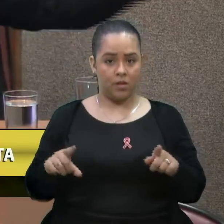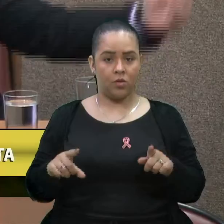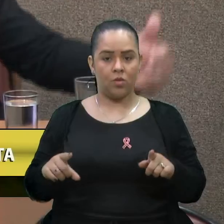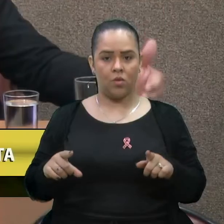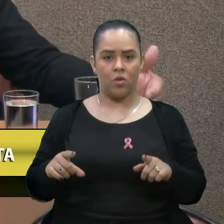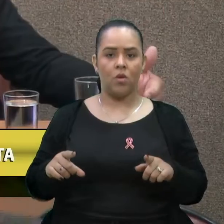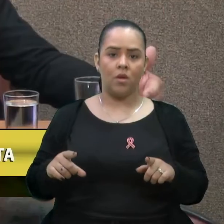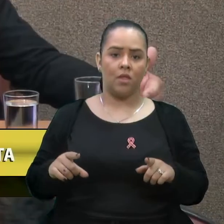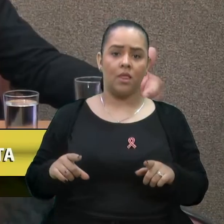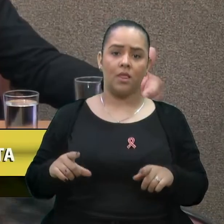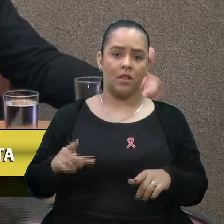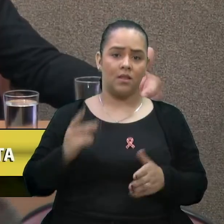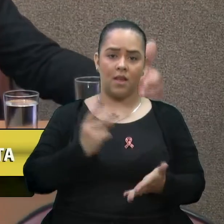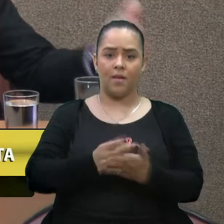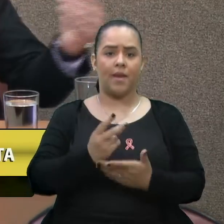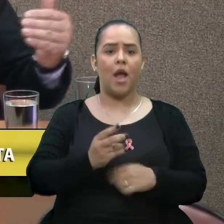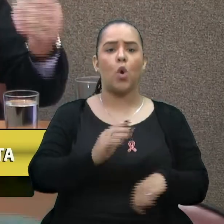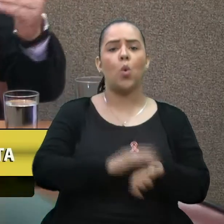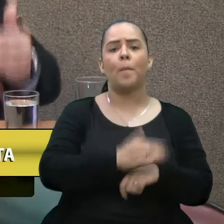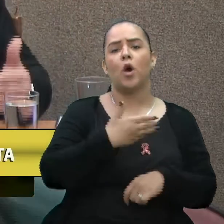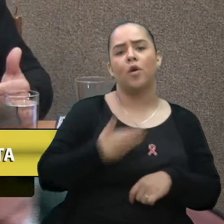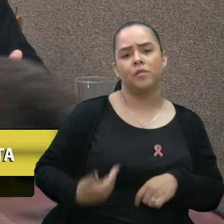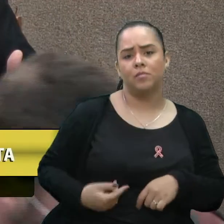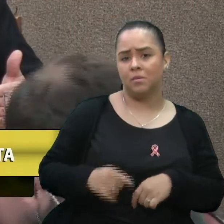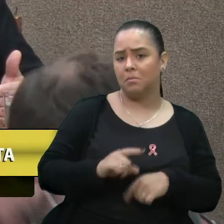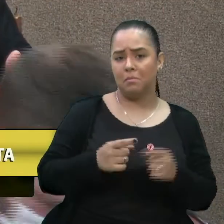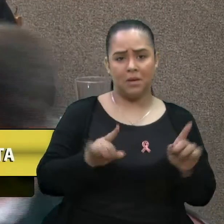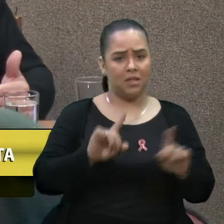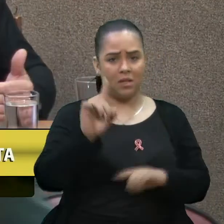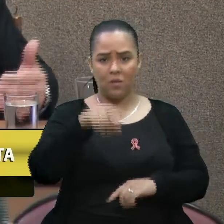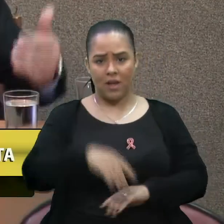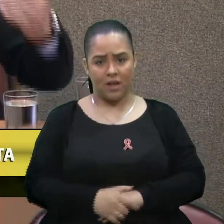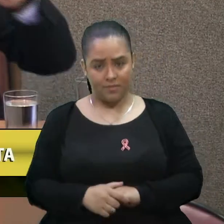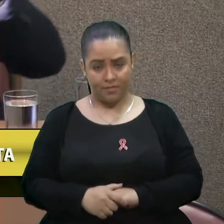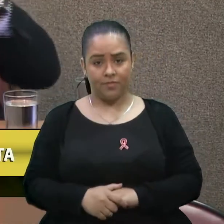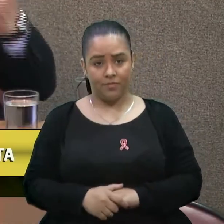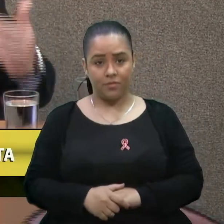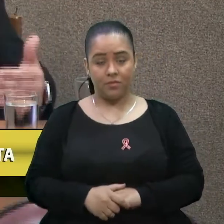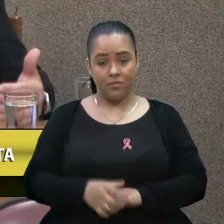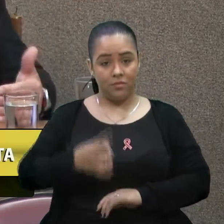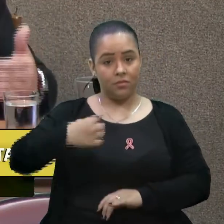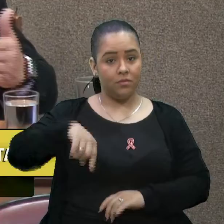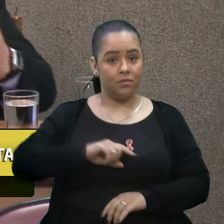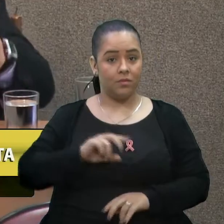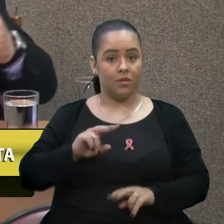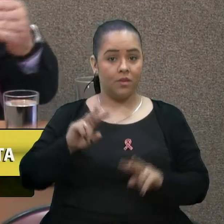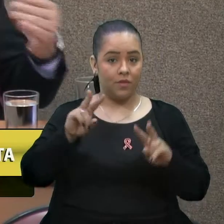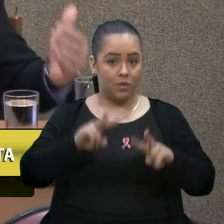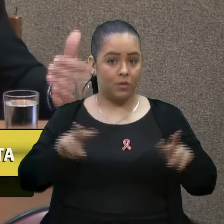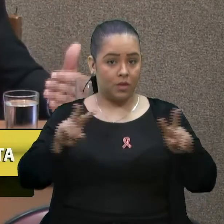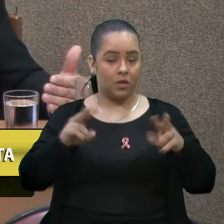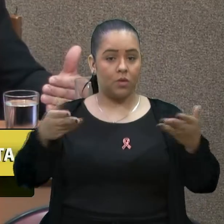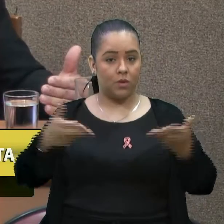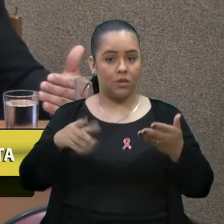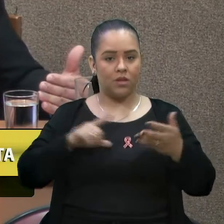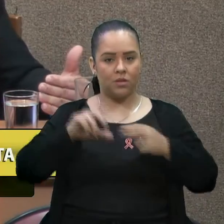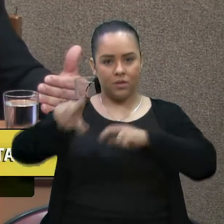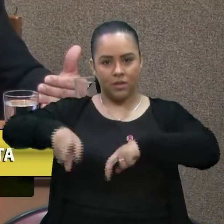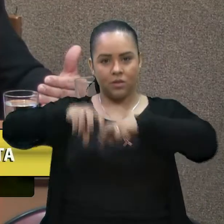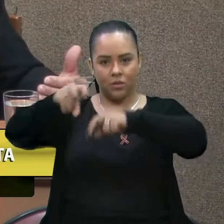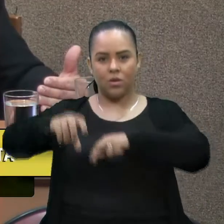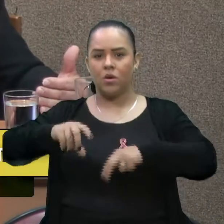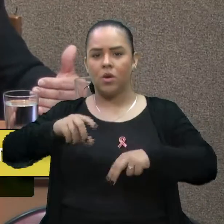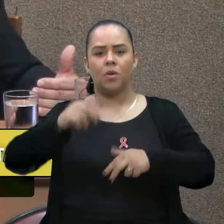leva a culpa. O que a gente vê hoje? Nós estamos ali no interior com um problema gravíssimo na questão do